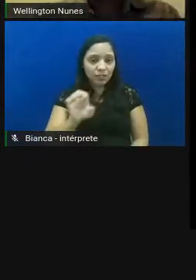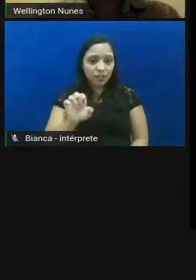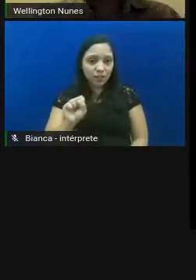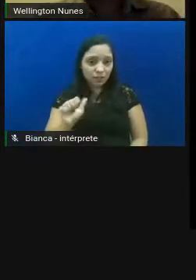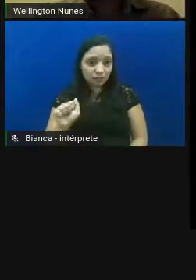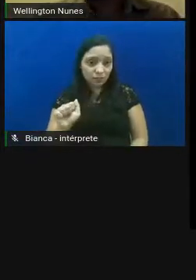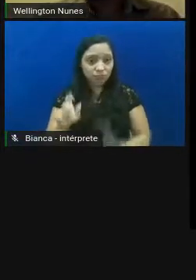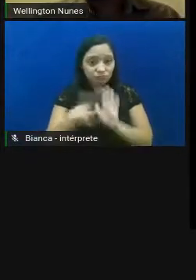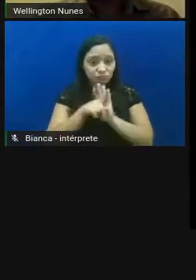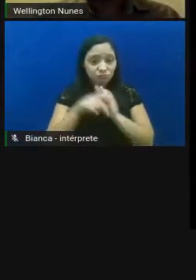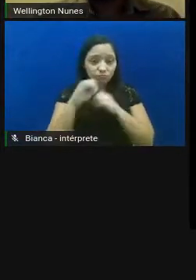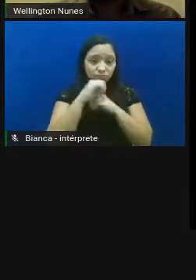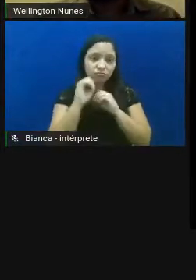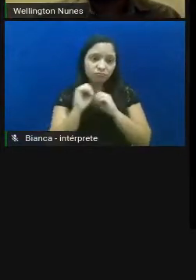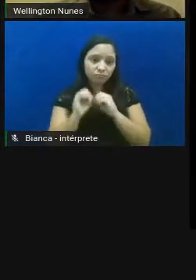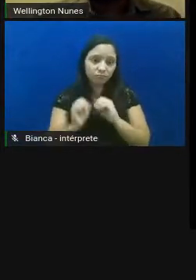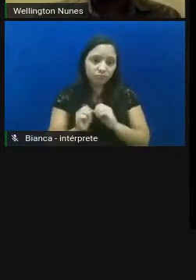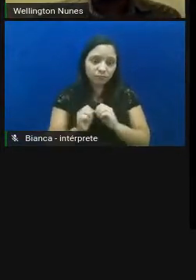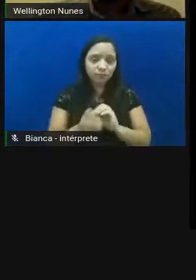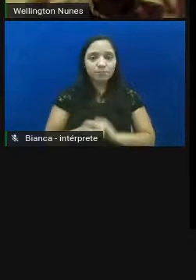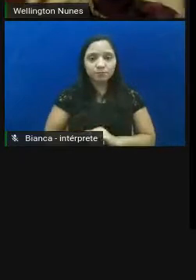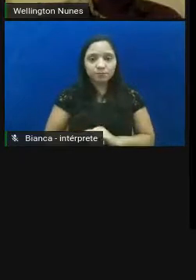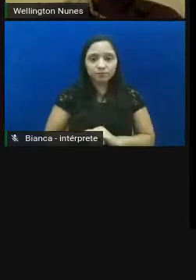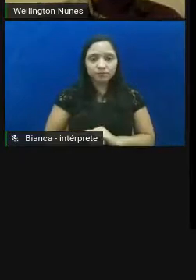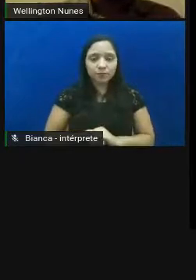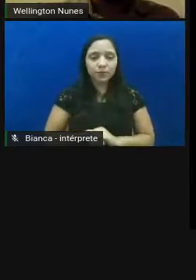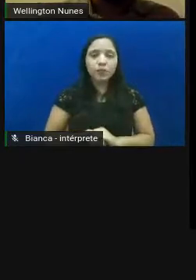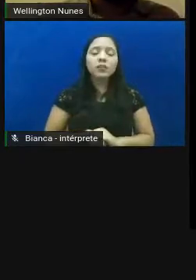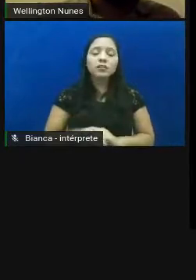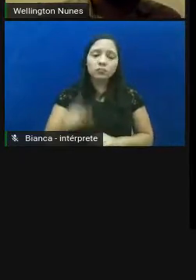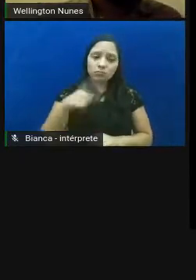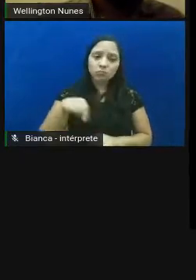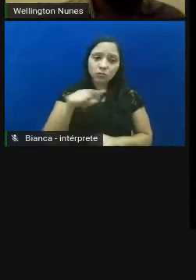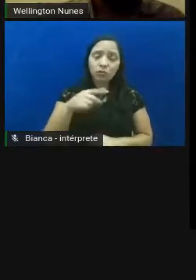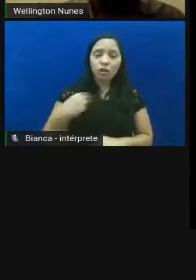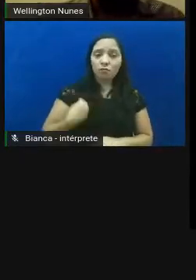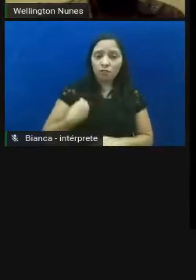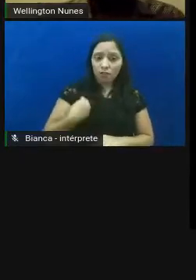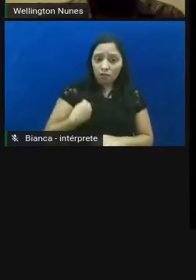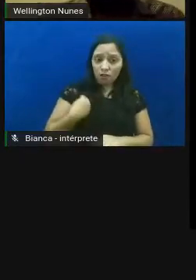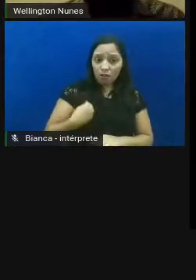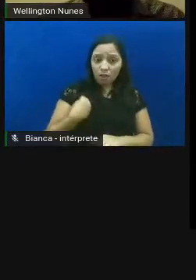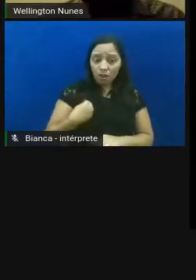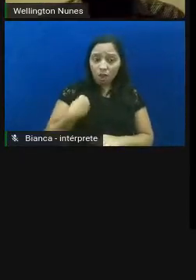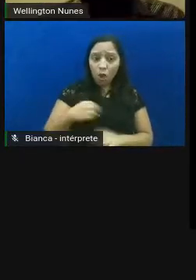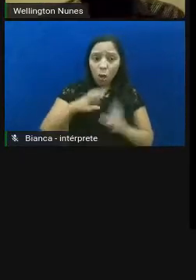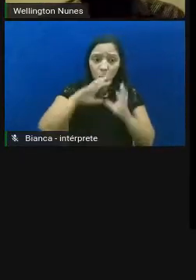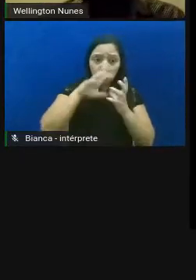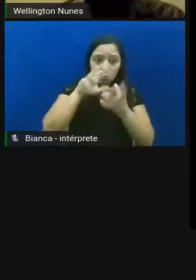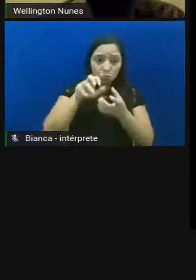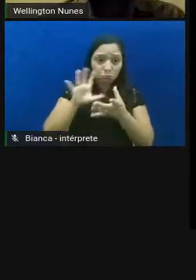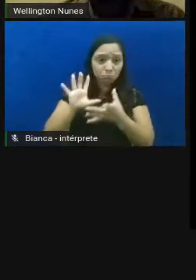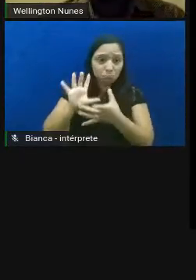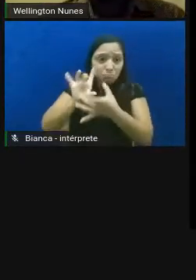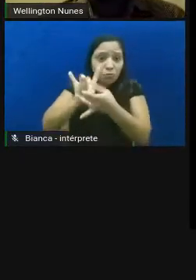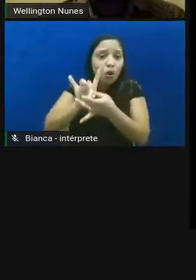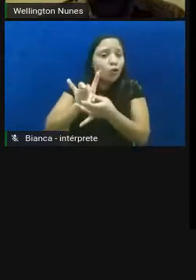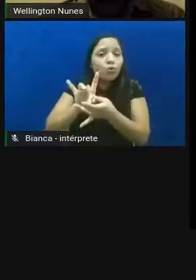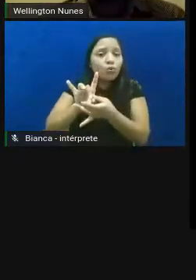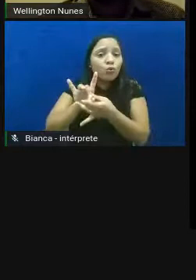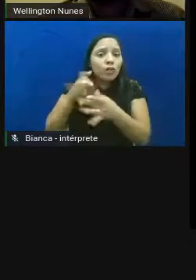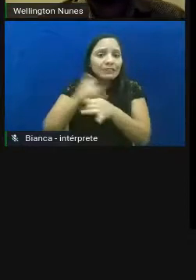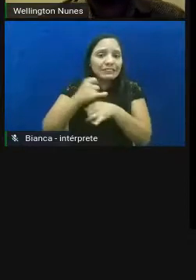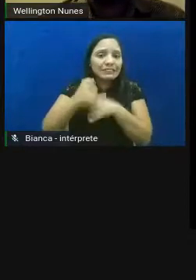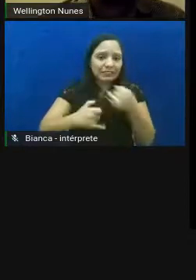Dentro das aplicações, né? Enfim, nós vivemos um mundo conectado, onde, se eu